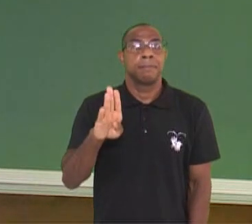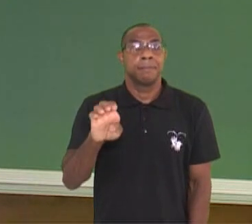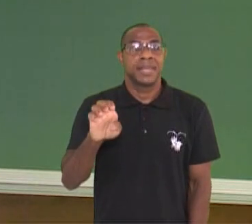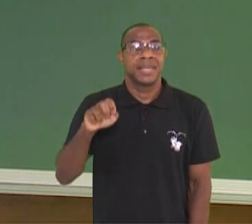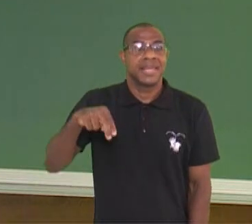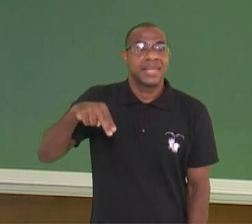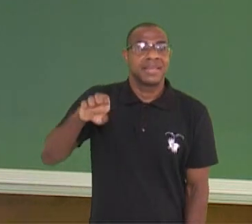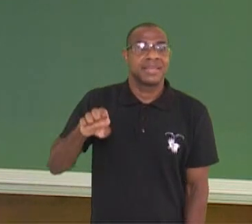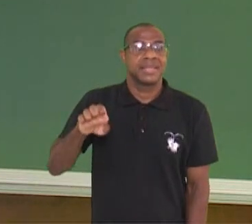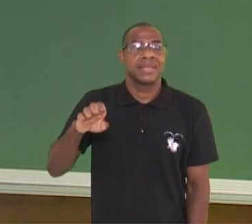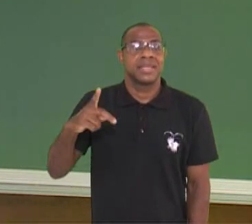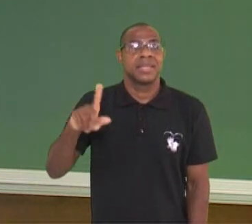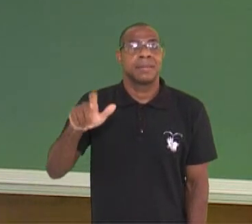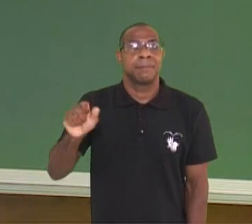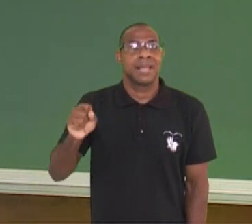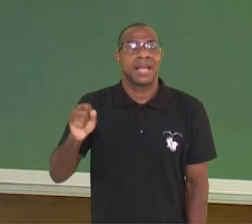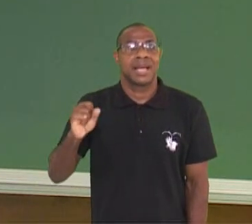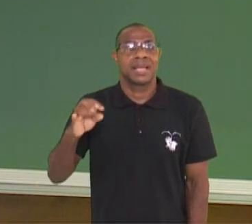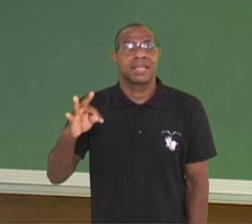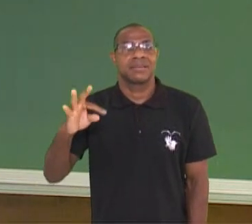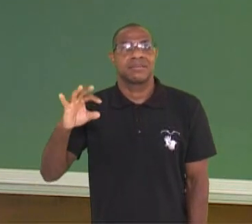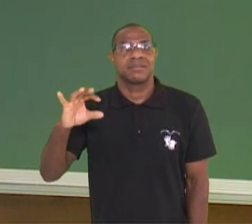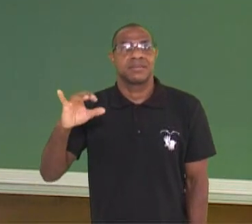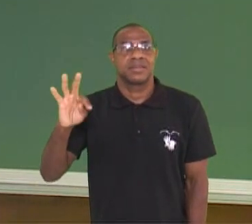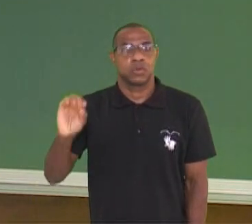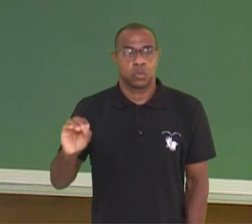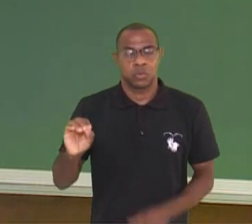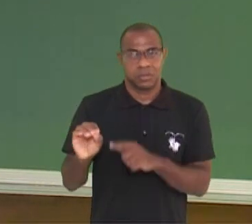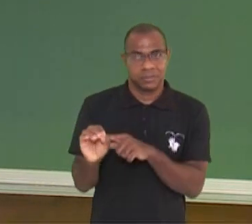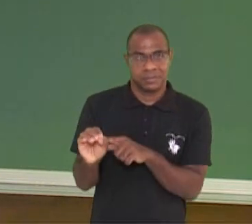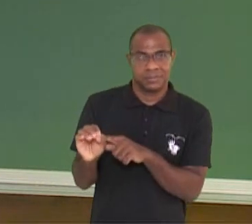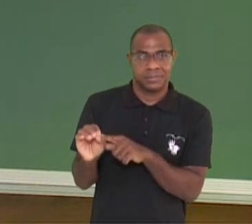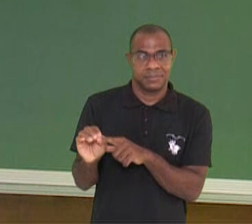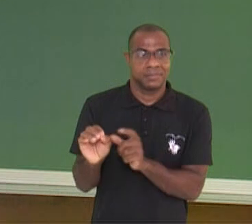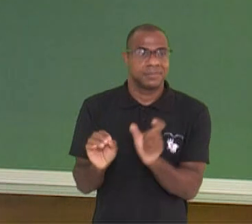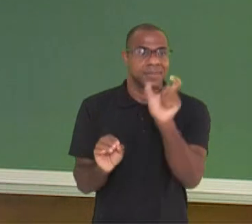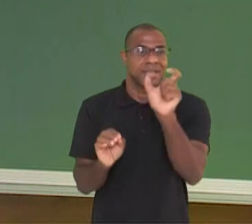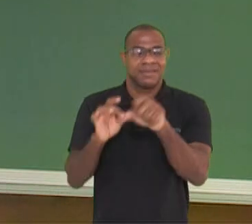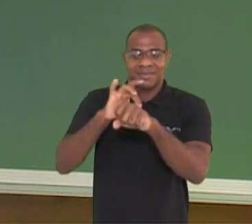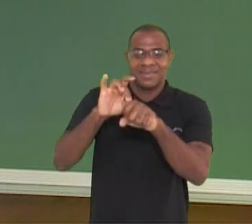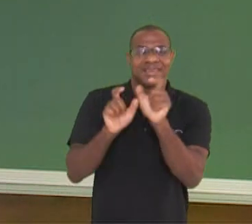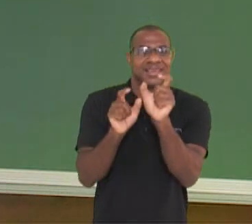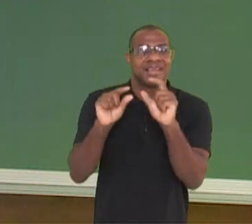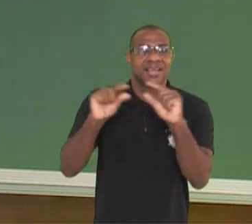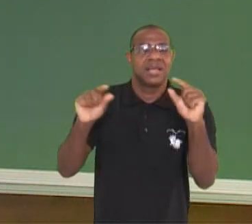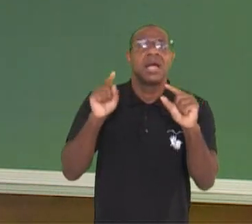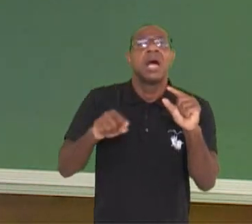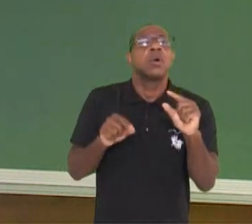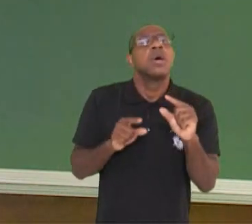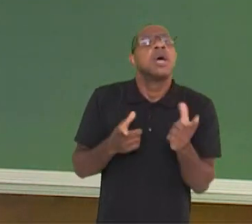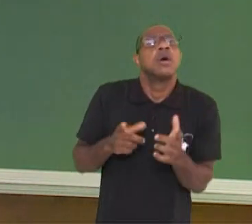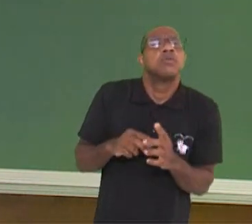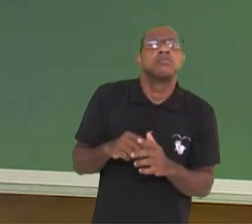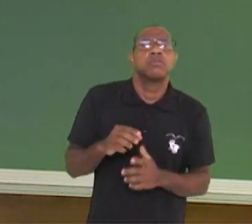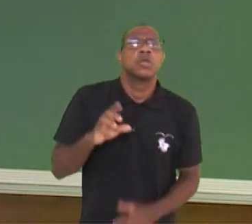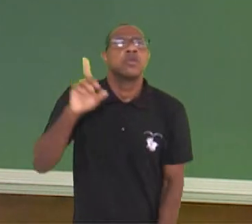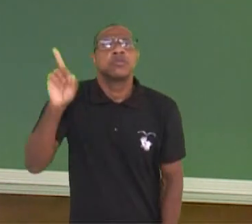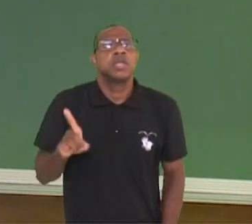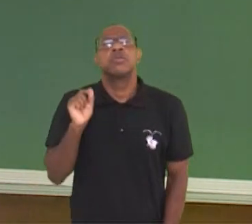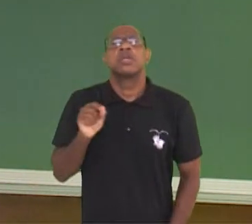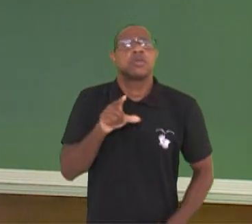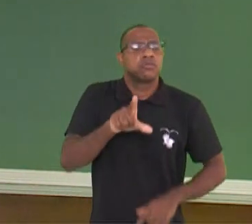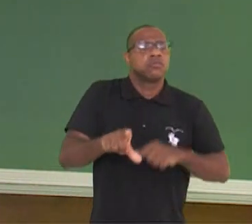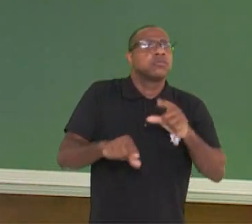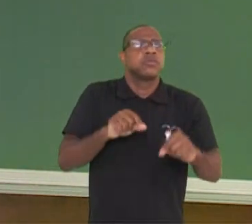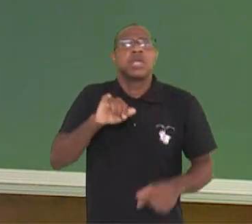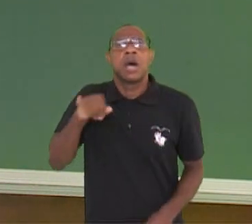beneplácito. Palavra difícil, deixei destacada aí para você ver melhor. Beneplácito. O que é isso? Era o direito que o imperador tinha